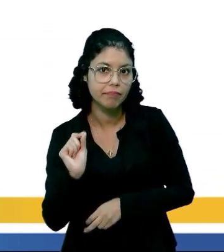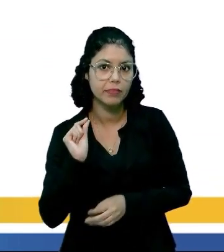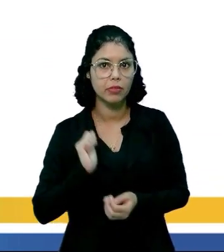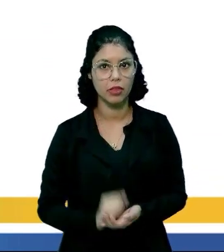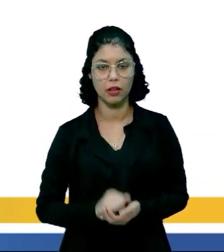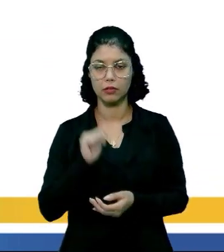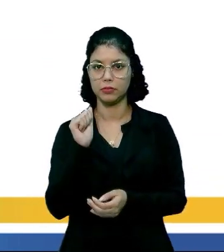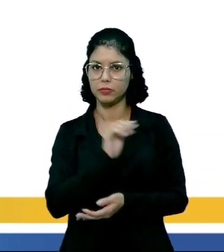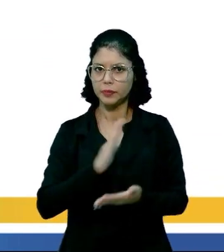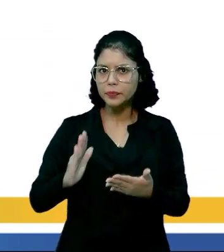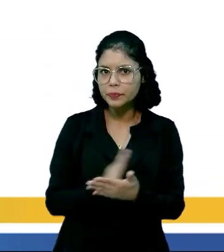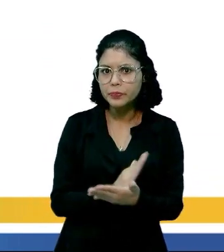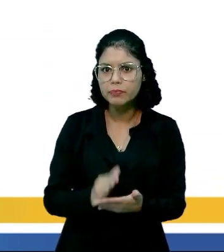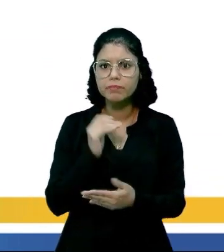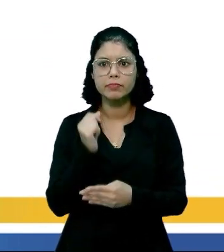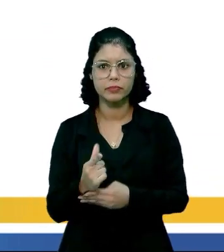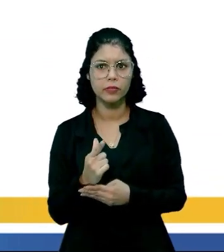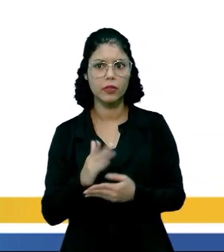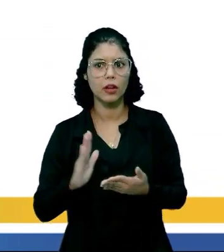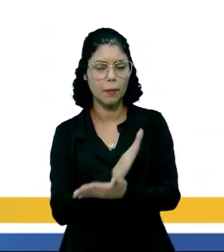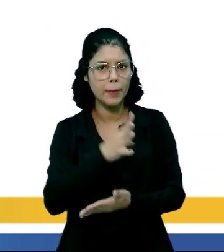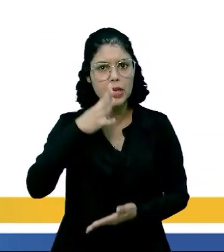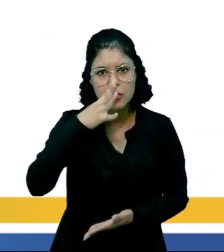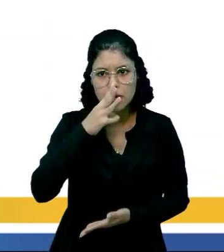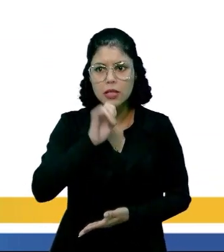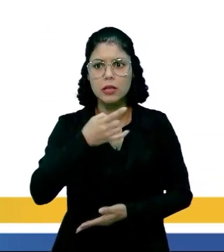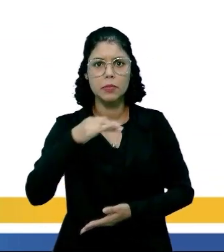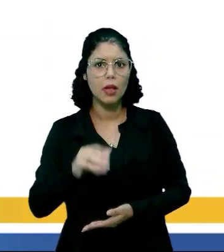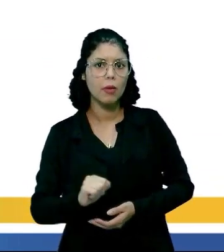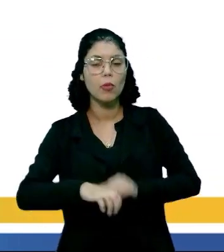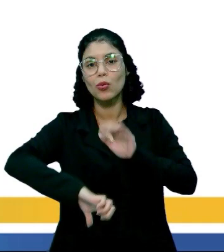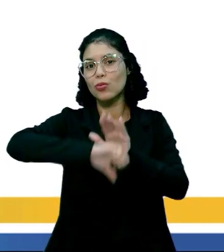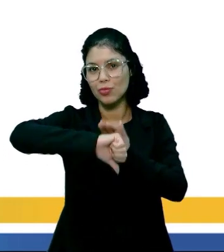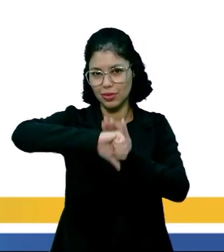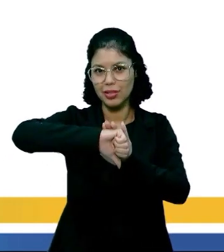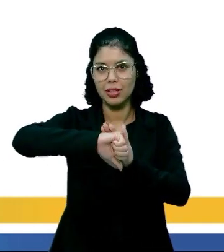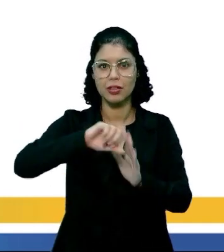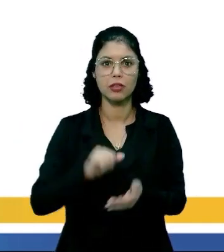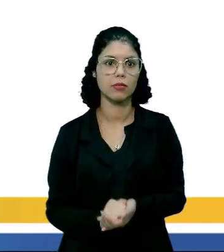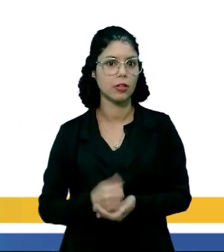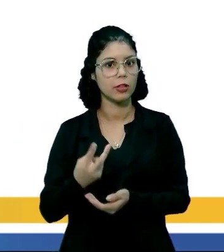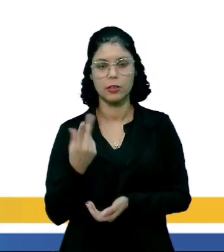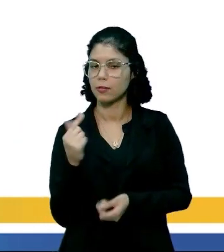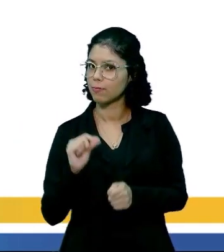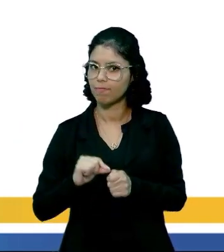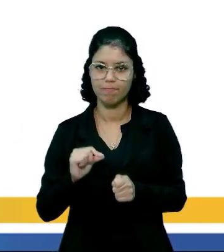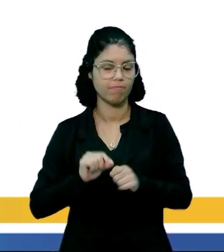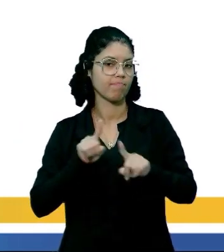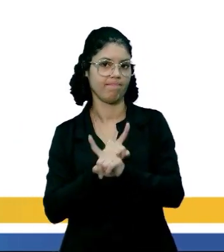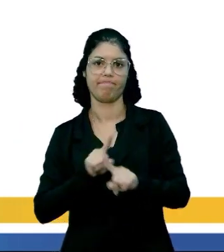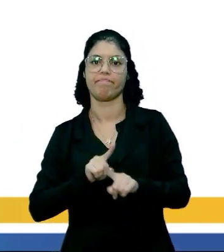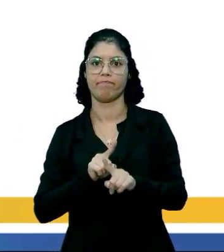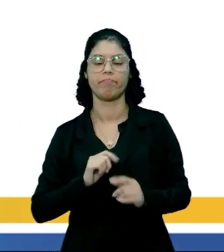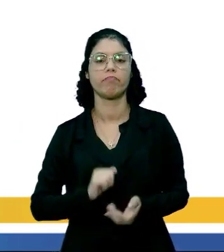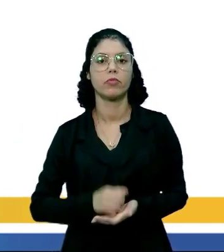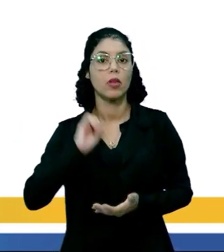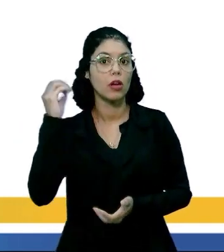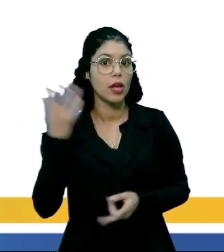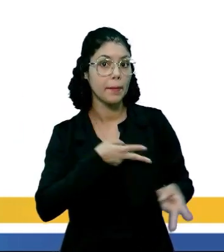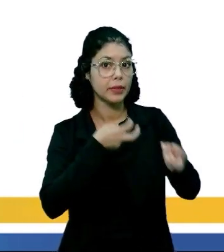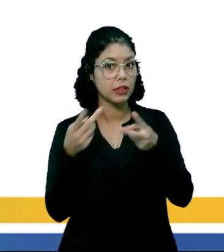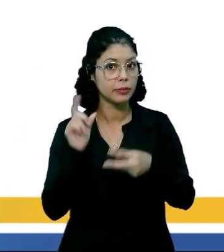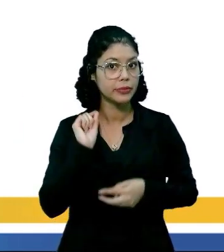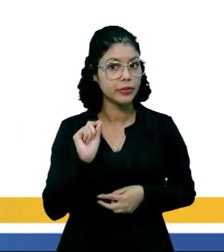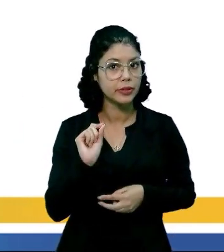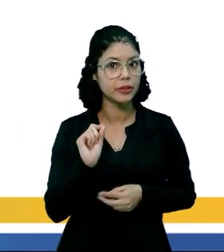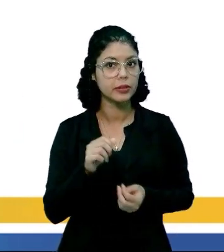observamos? Que é alguém que paga por uma expiação, quer dizer, por um crime que ele não cometeu, tá? Então o que a gente